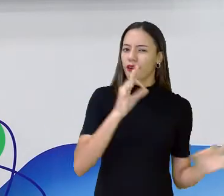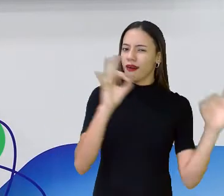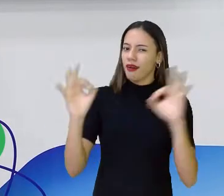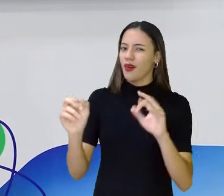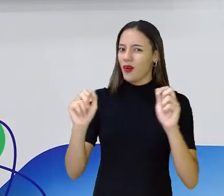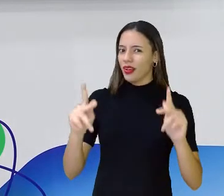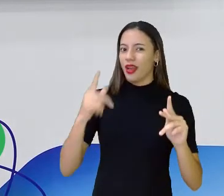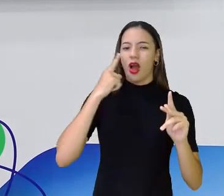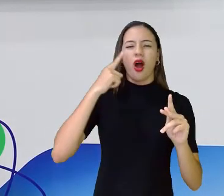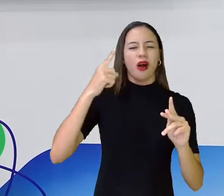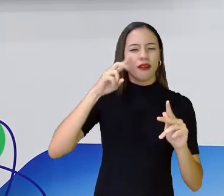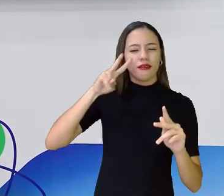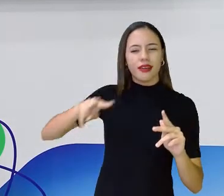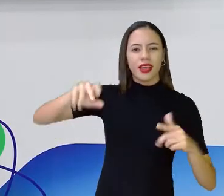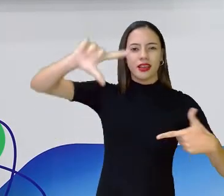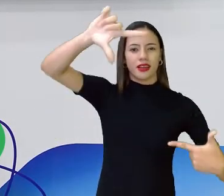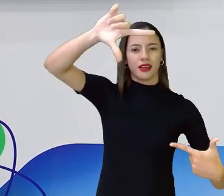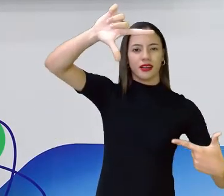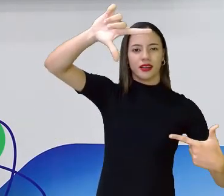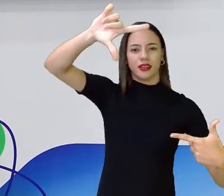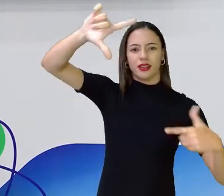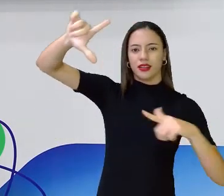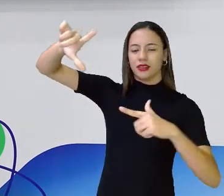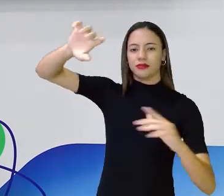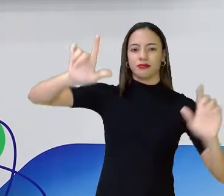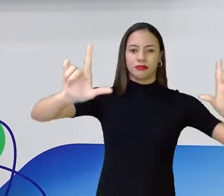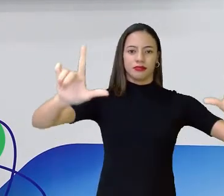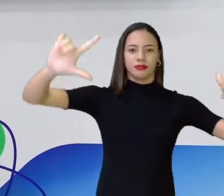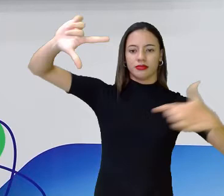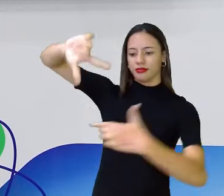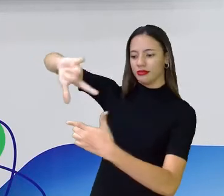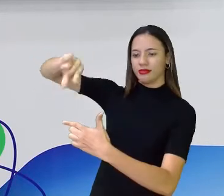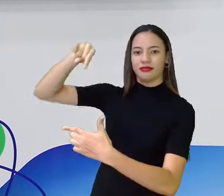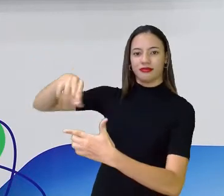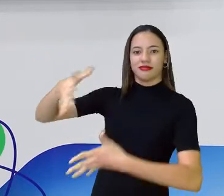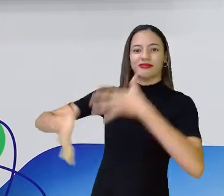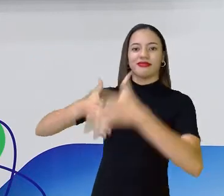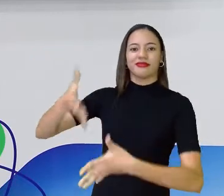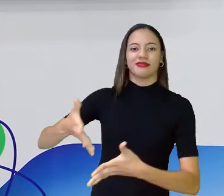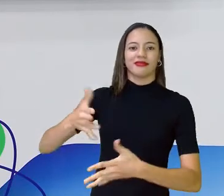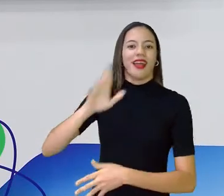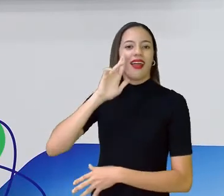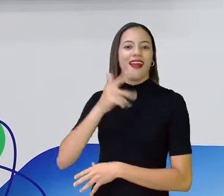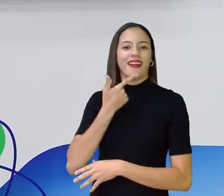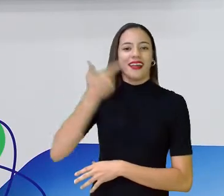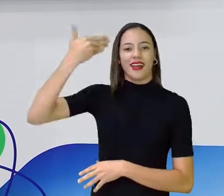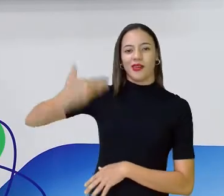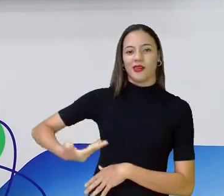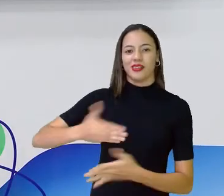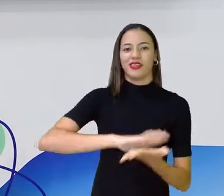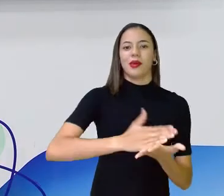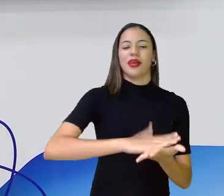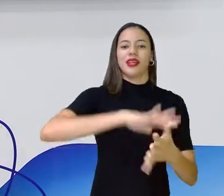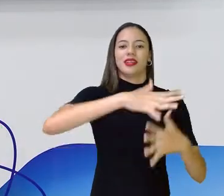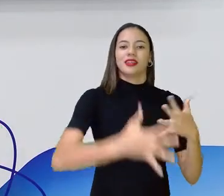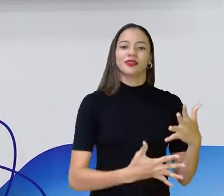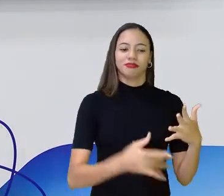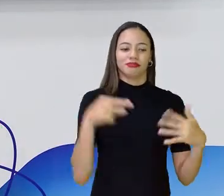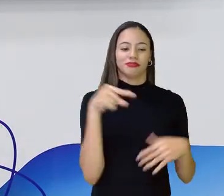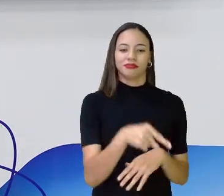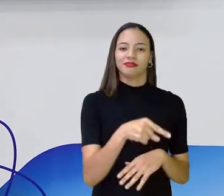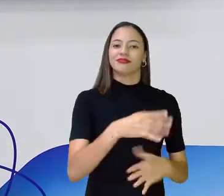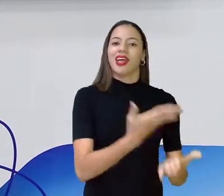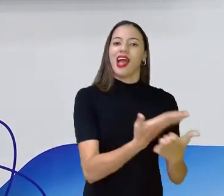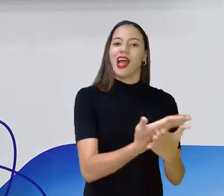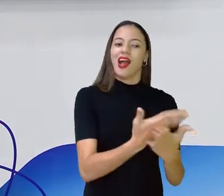que no cantinho da tela já está aí a nossa amiga Raquel fazendo interpretação de Libras dessa aula, deixando ela mais